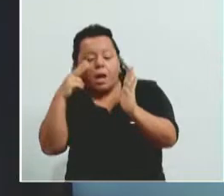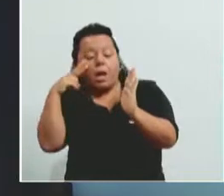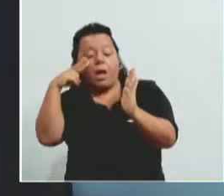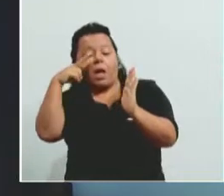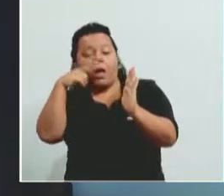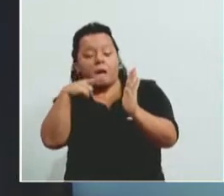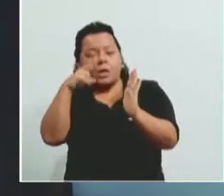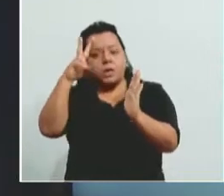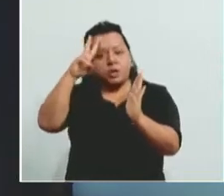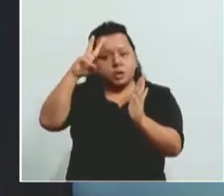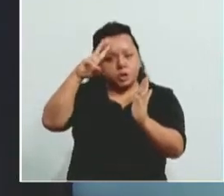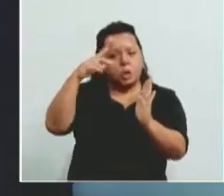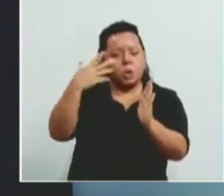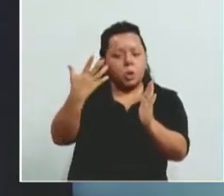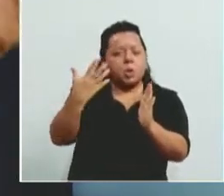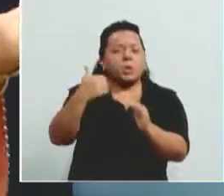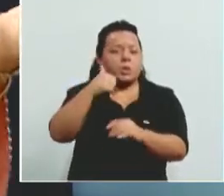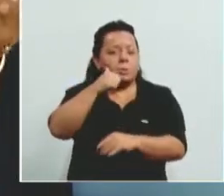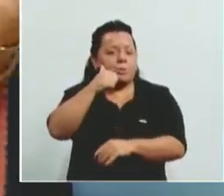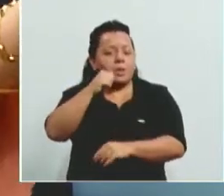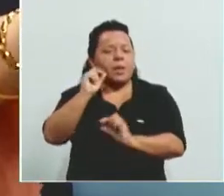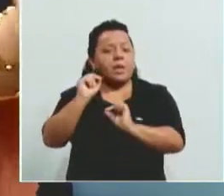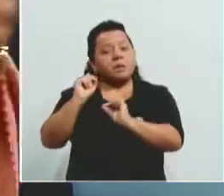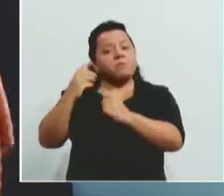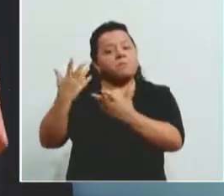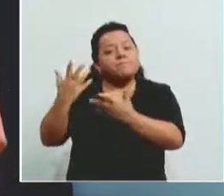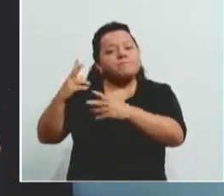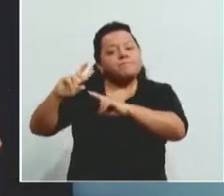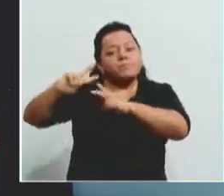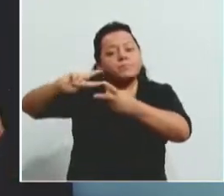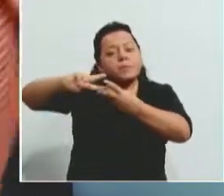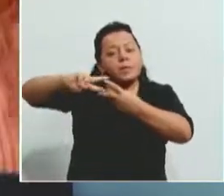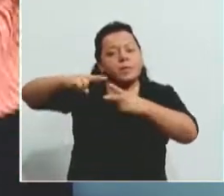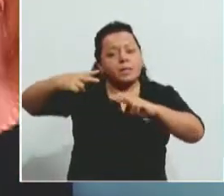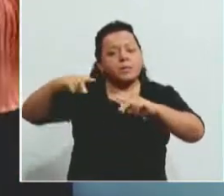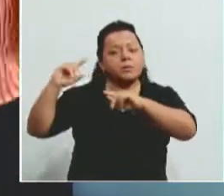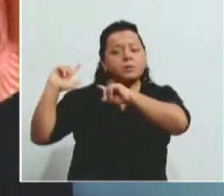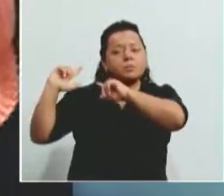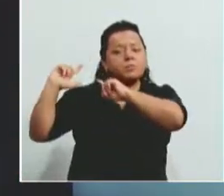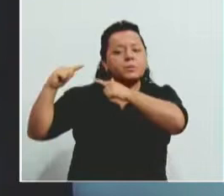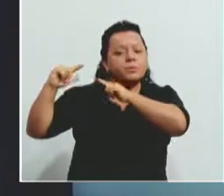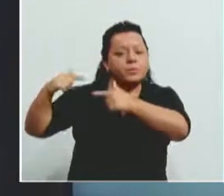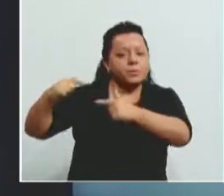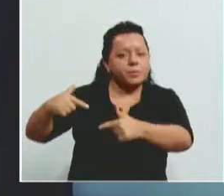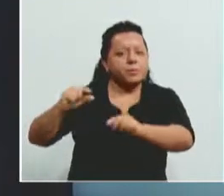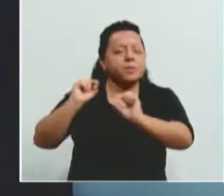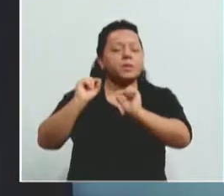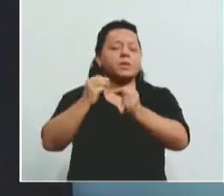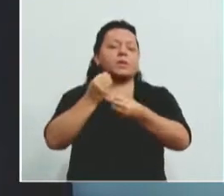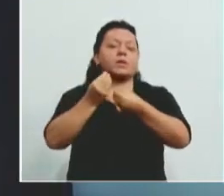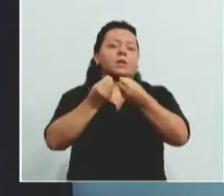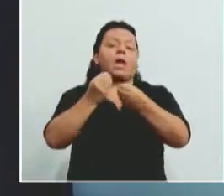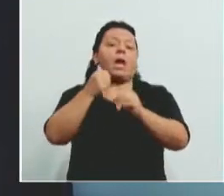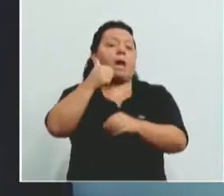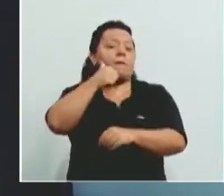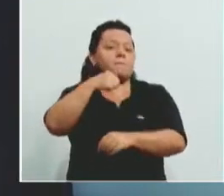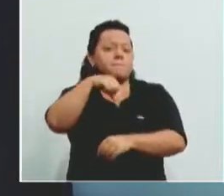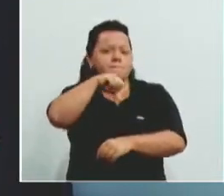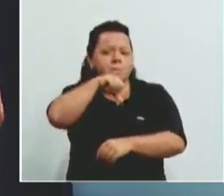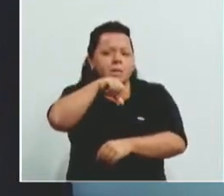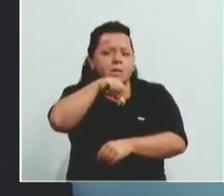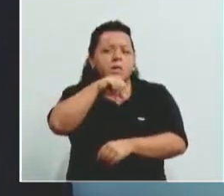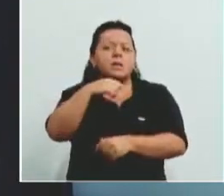diagnóstico de endometriose, se tiver, beleza, né? Porque fica mais fácil. Mas às vezes a mãe também tem uma história de muita dor durante o período